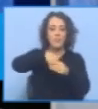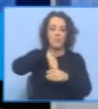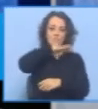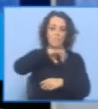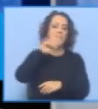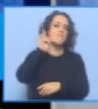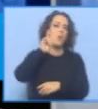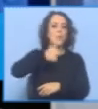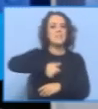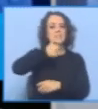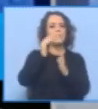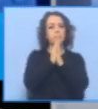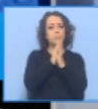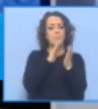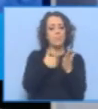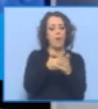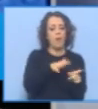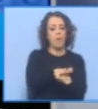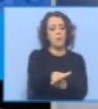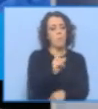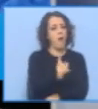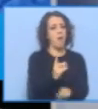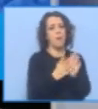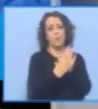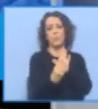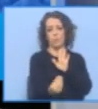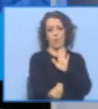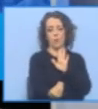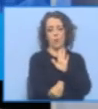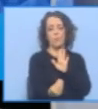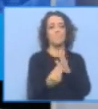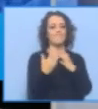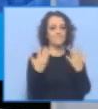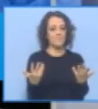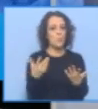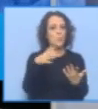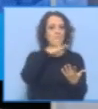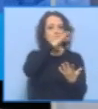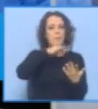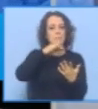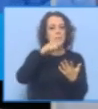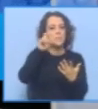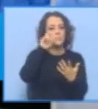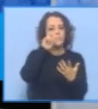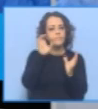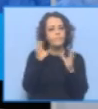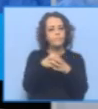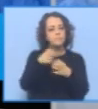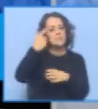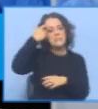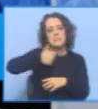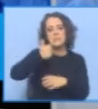valores fundamentais da religião. Por isso, assegurar a família era vital para a religião